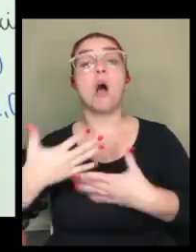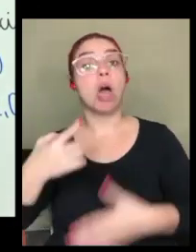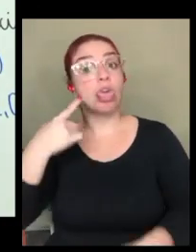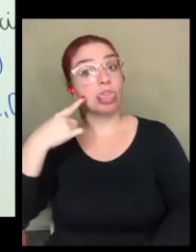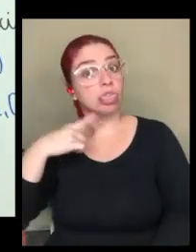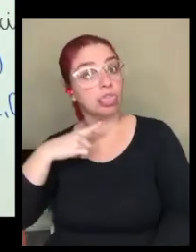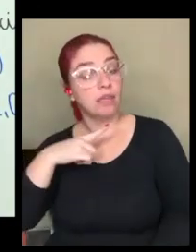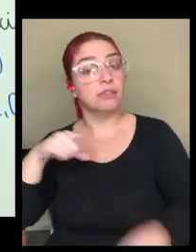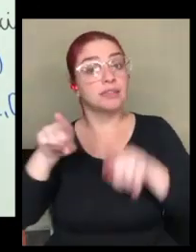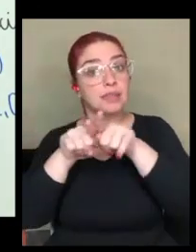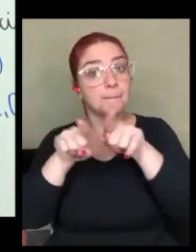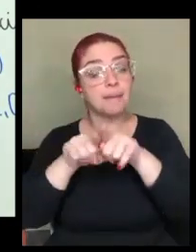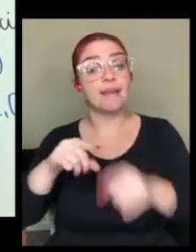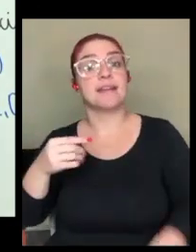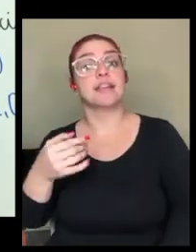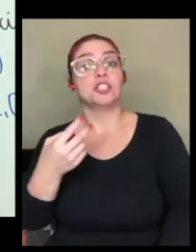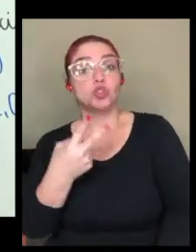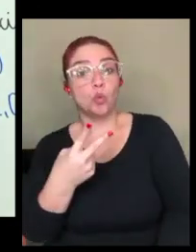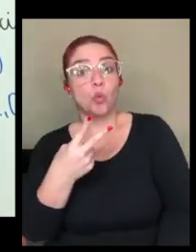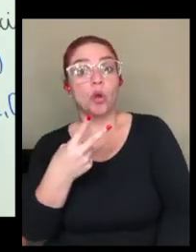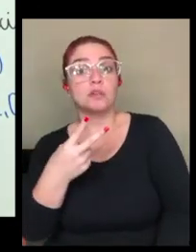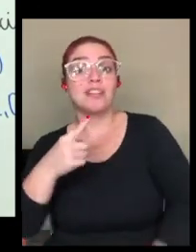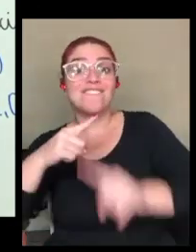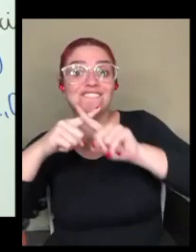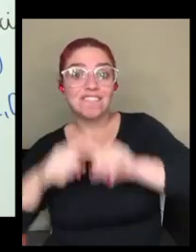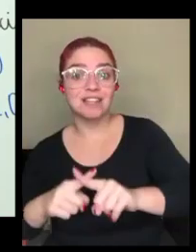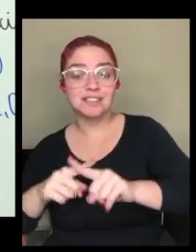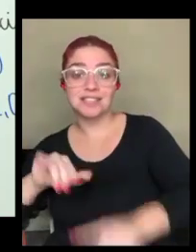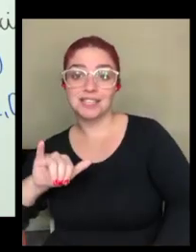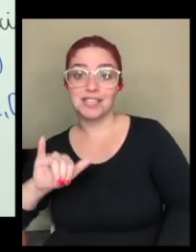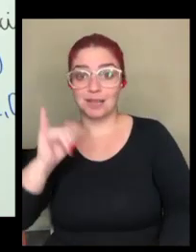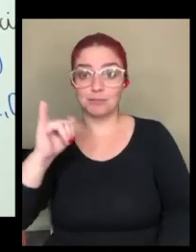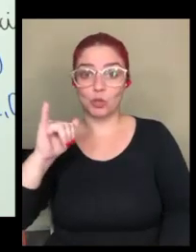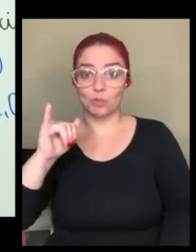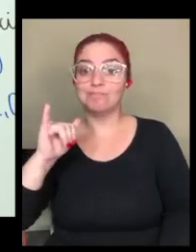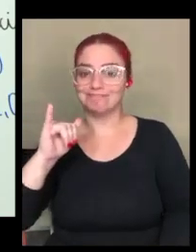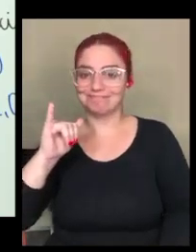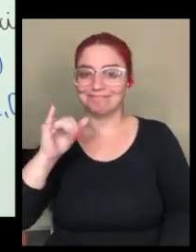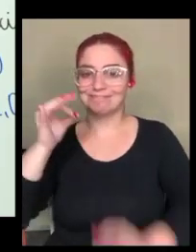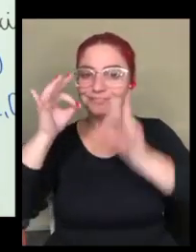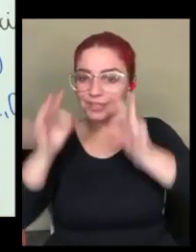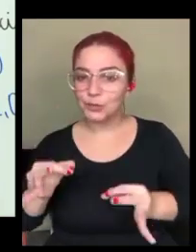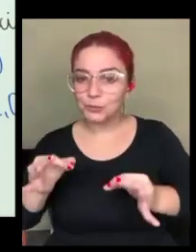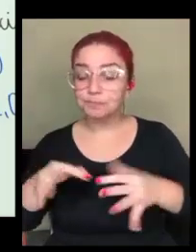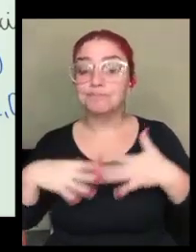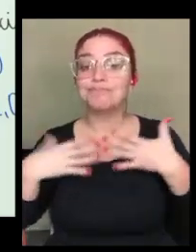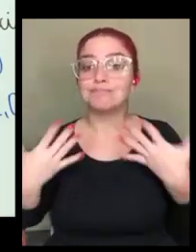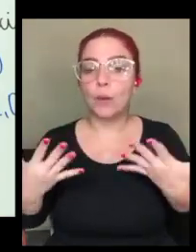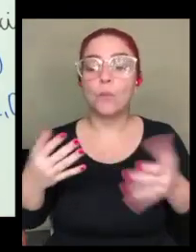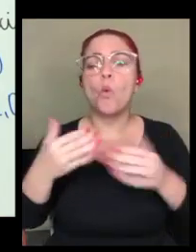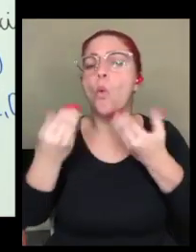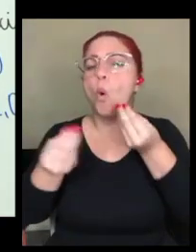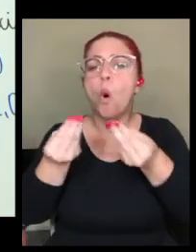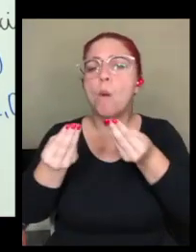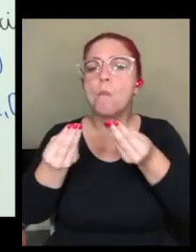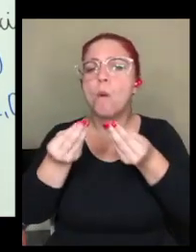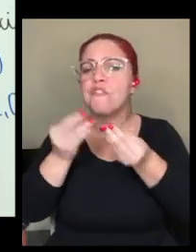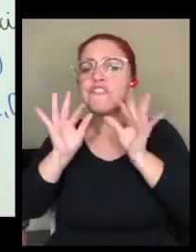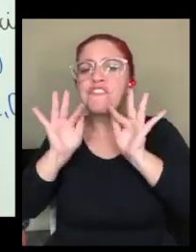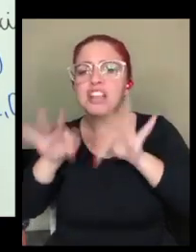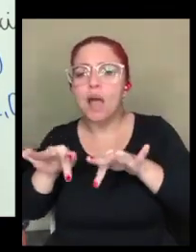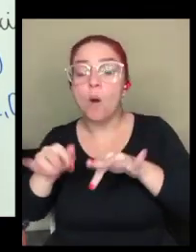tenho? E eu tenho mais 2 vezes a letra Y, certo? Então,